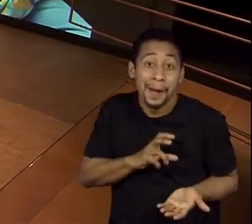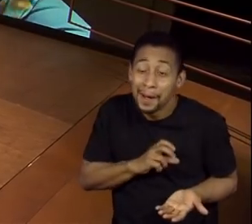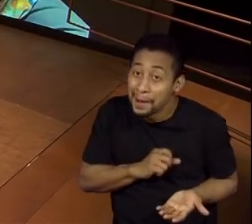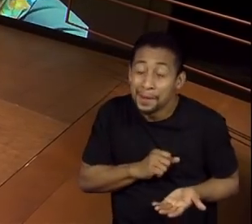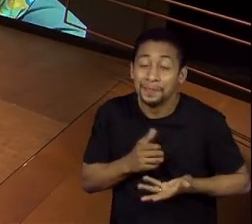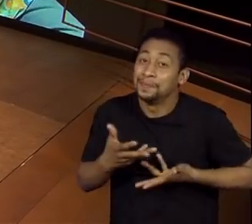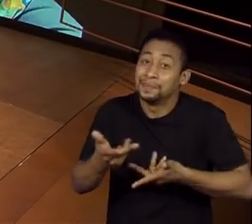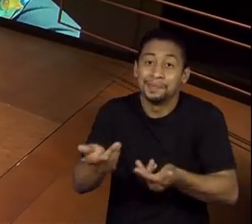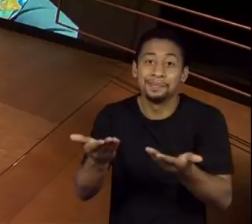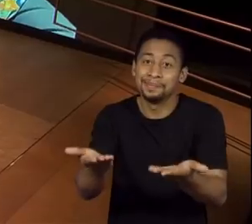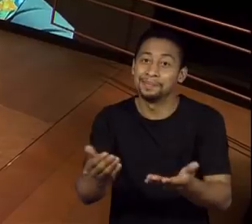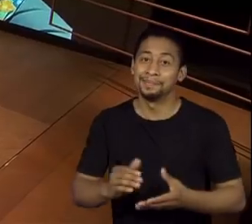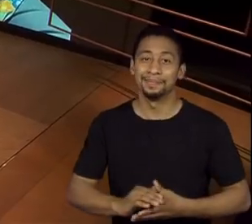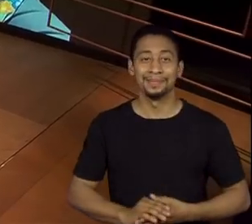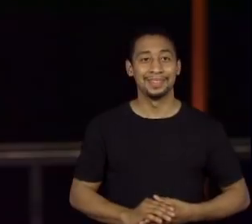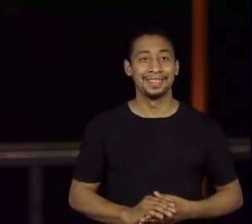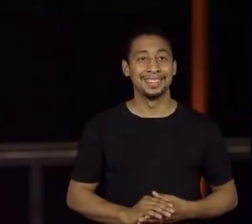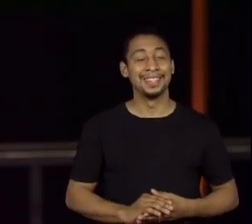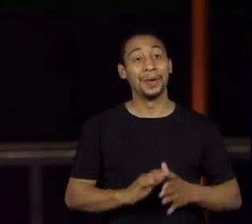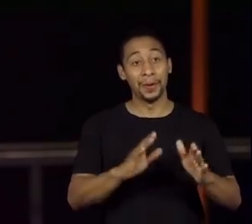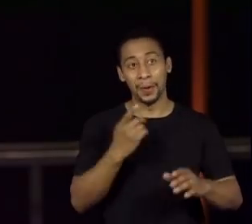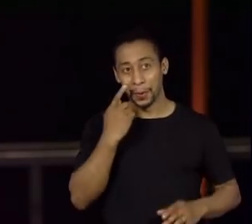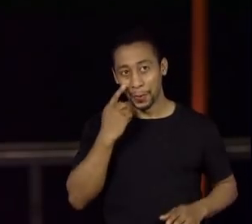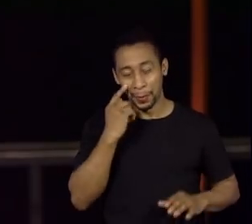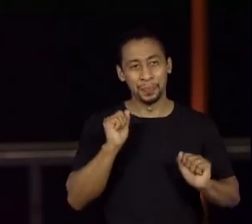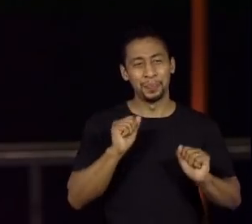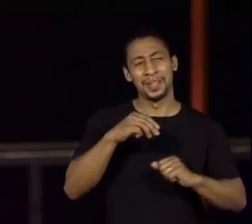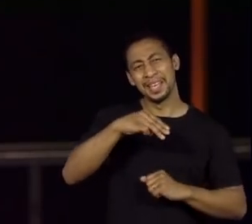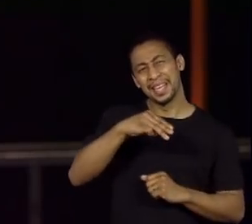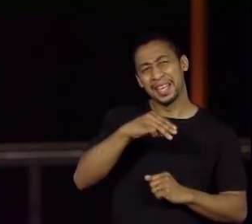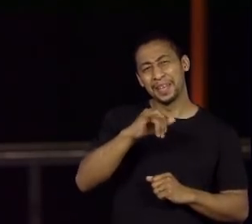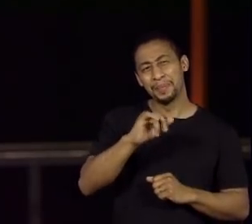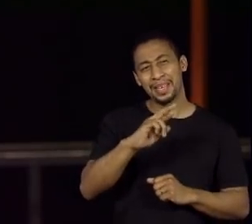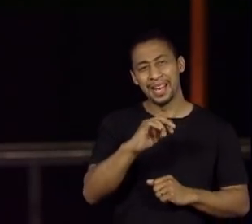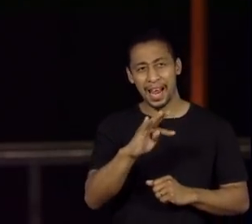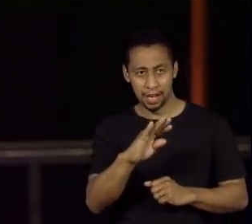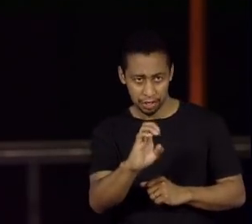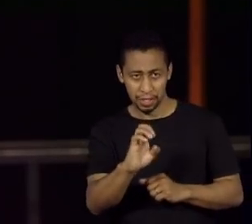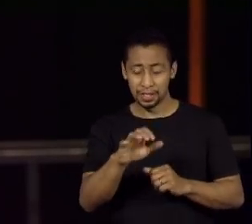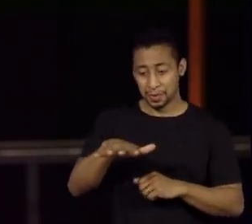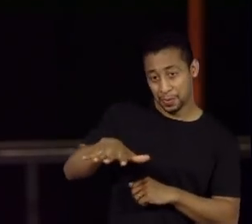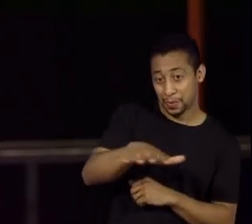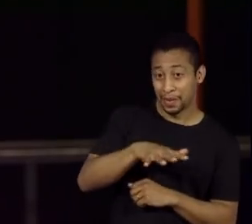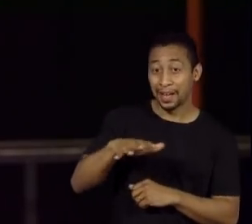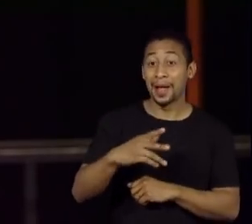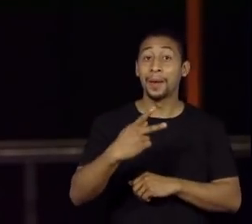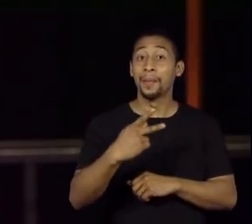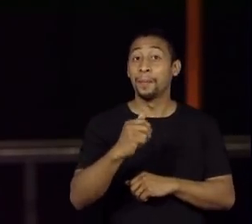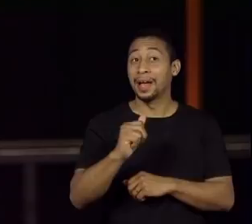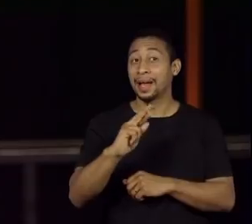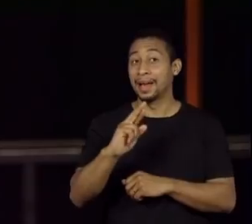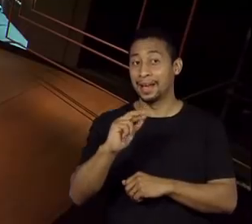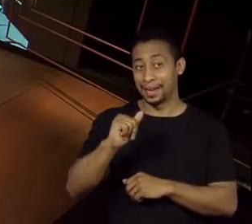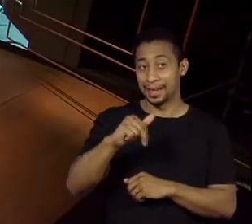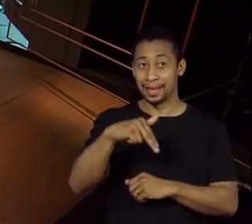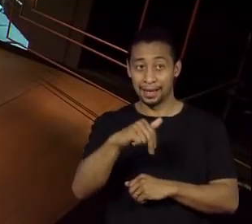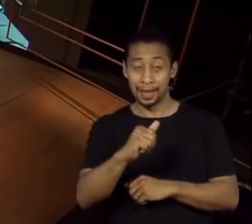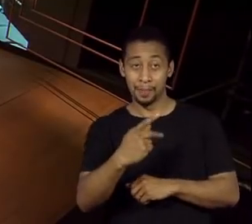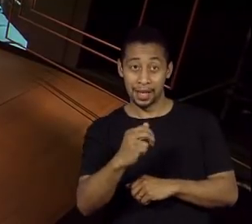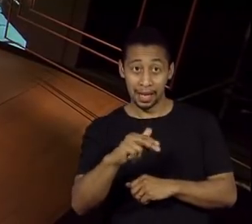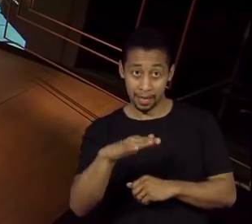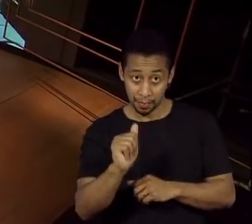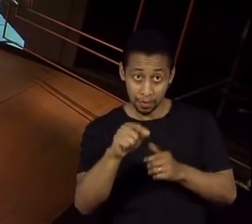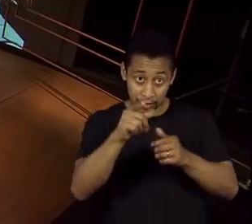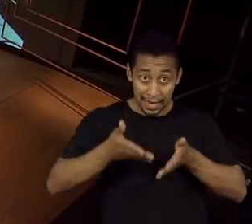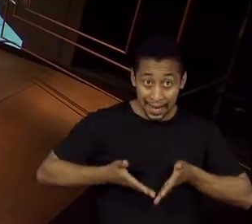gosto. Tony, Mirante do Paranapanema, nem era cidade ainda quando você nasceu lá em